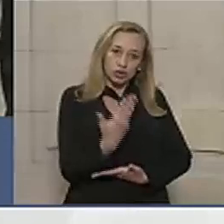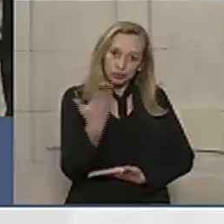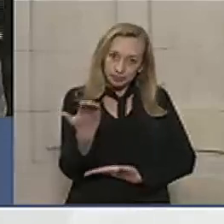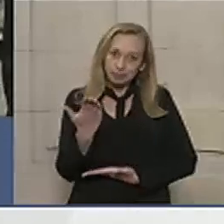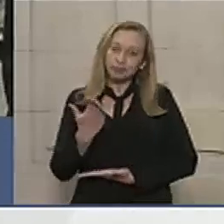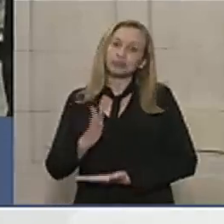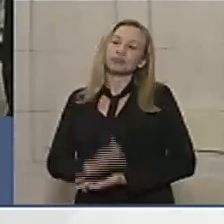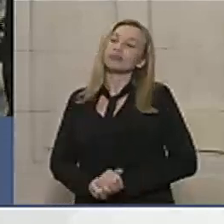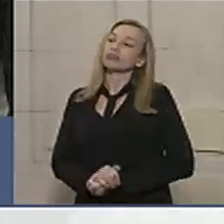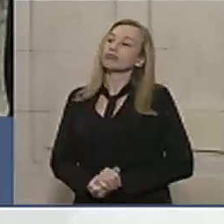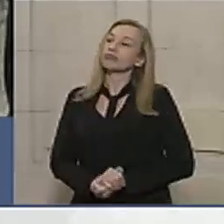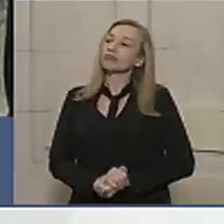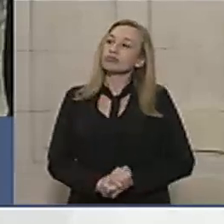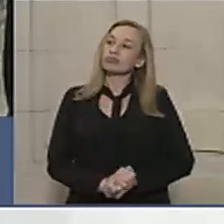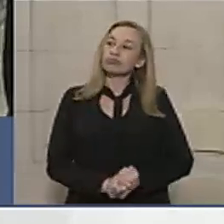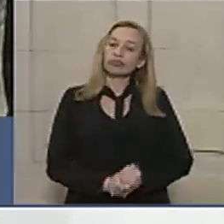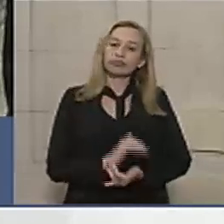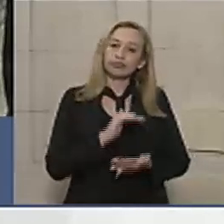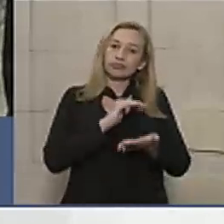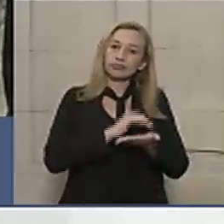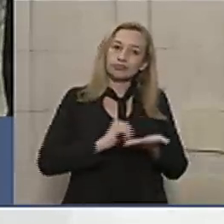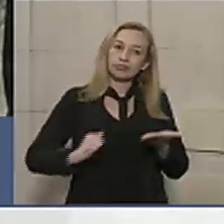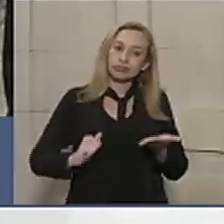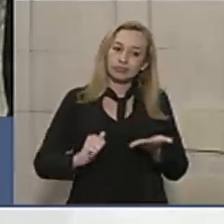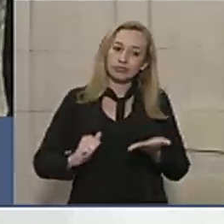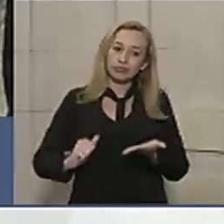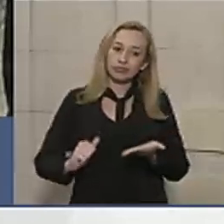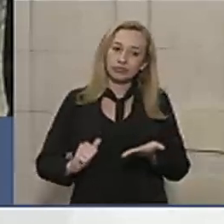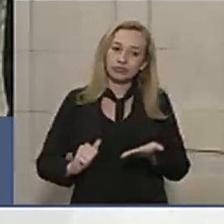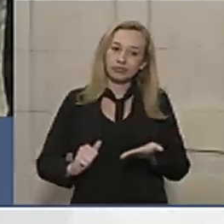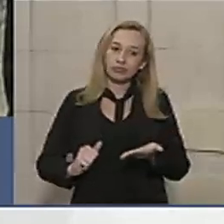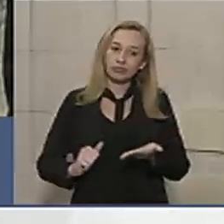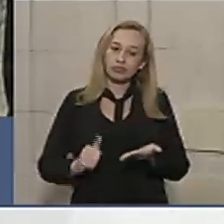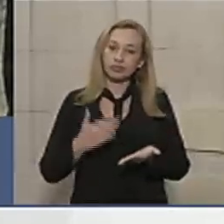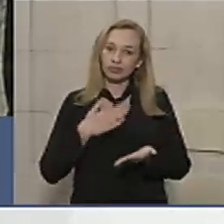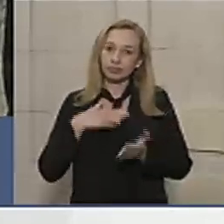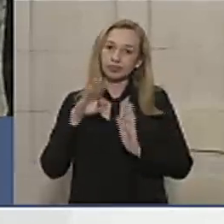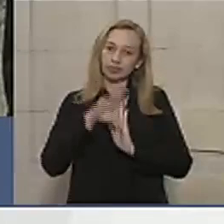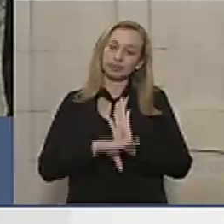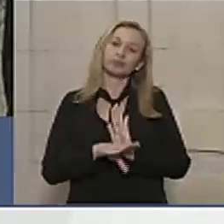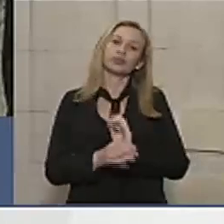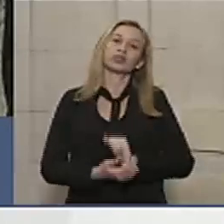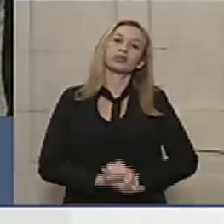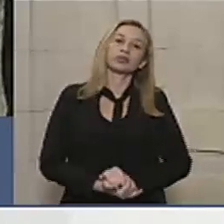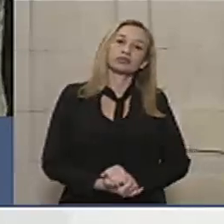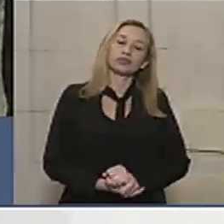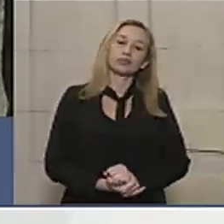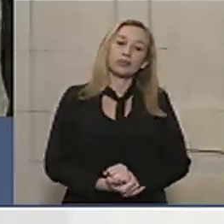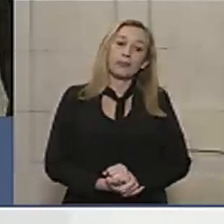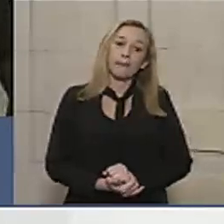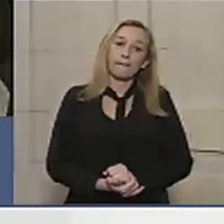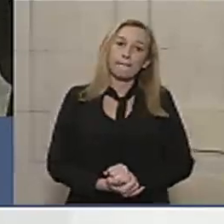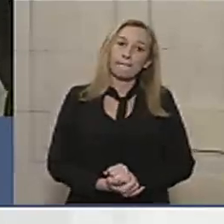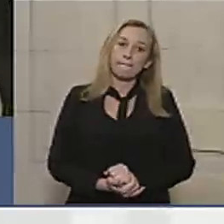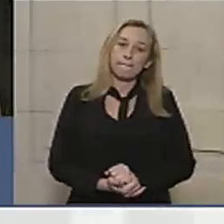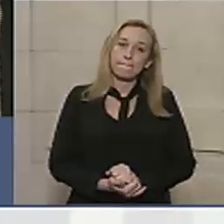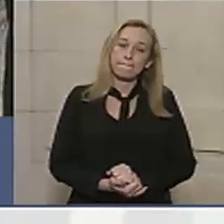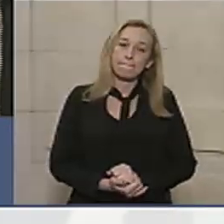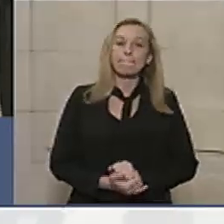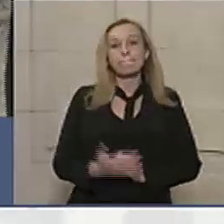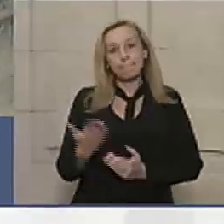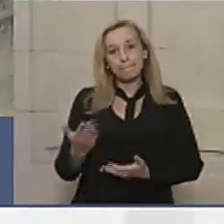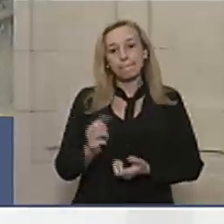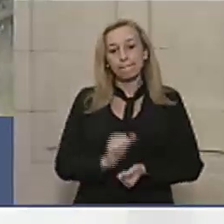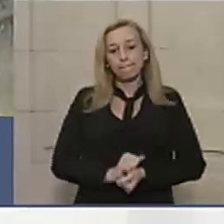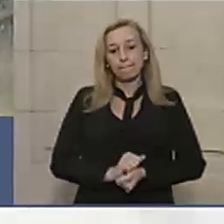Vossa Excelência e retirarei a minha emenda. Eliomar. O senhor colocasse